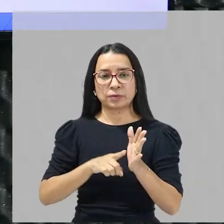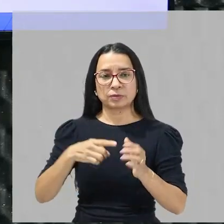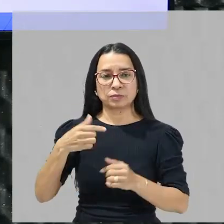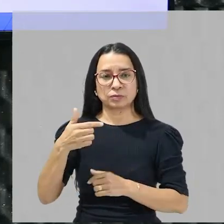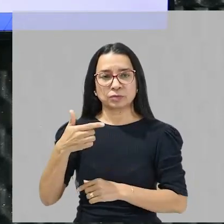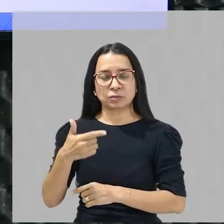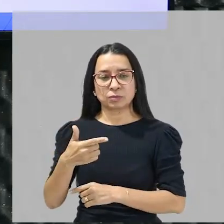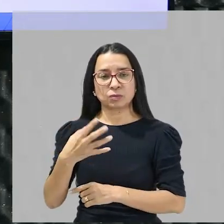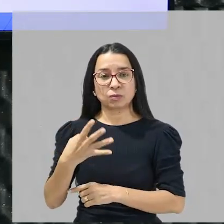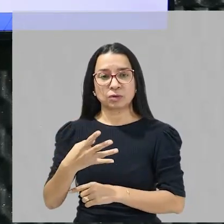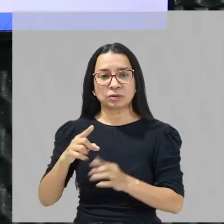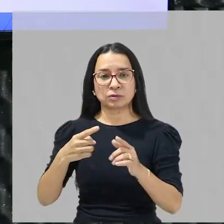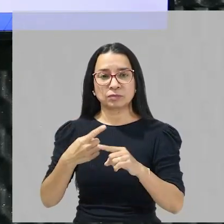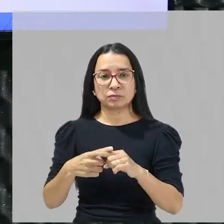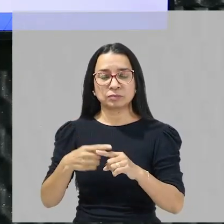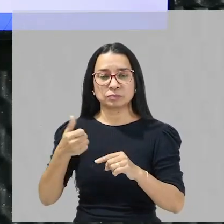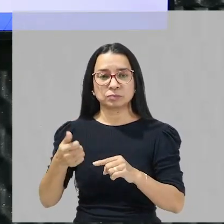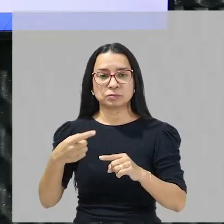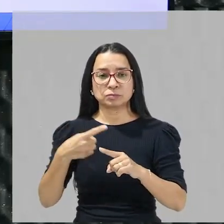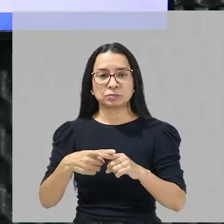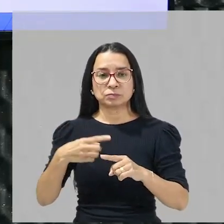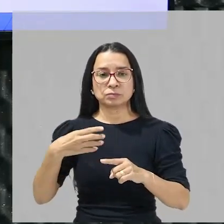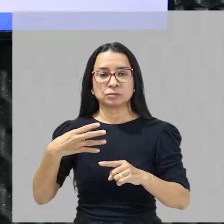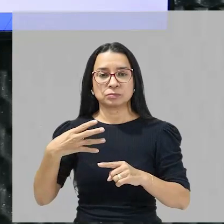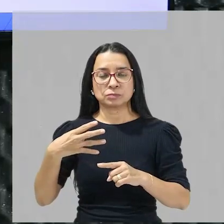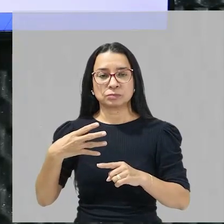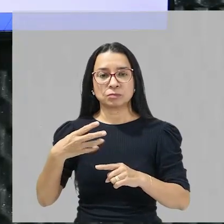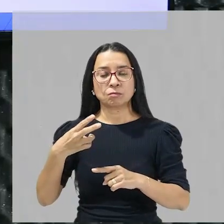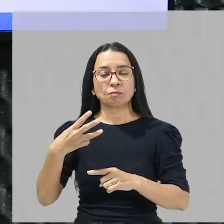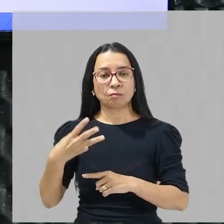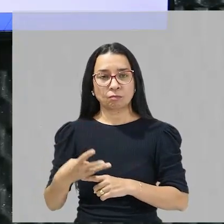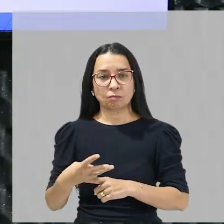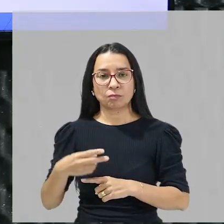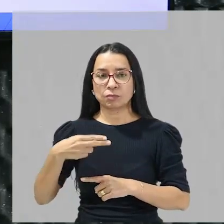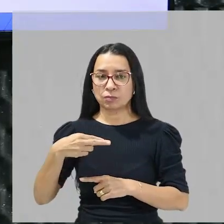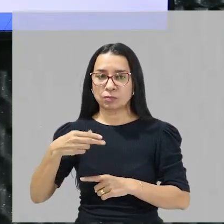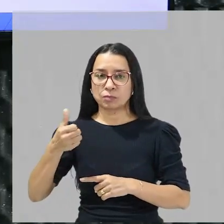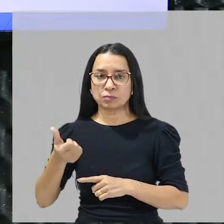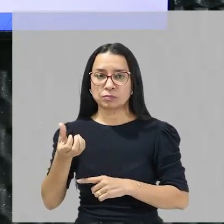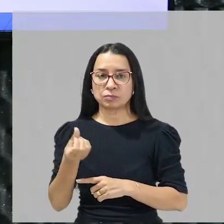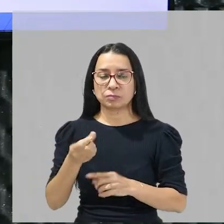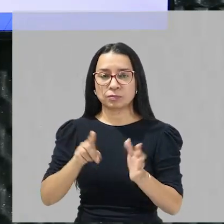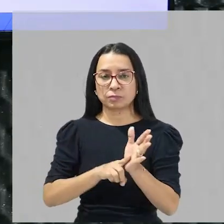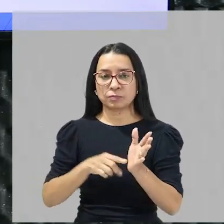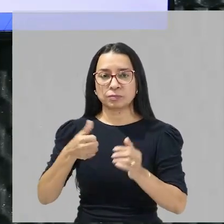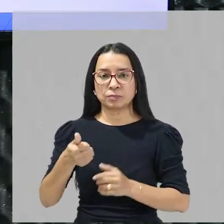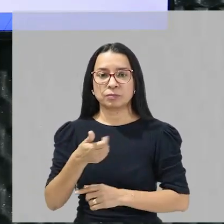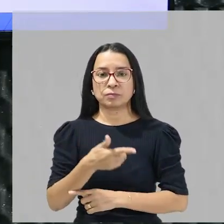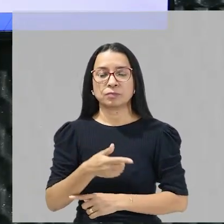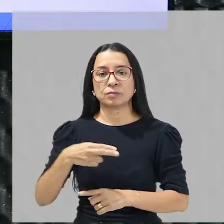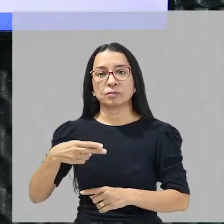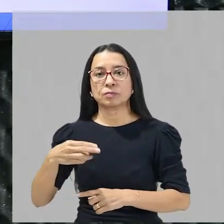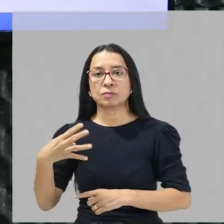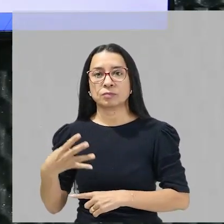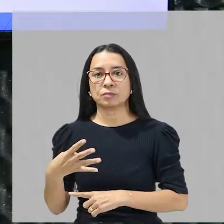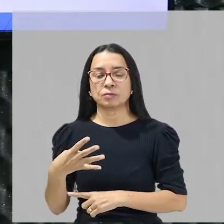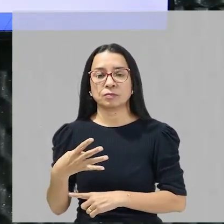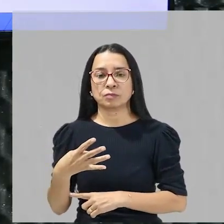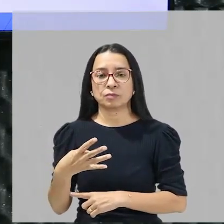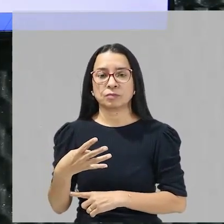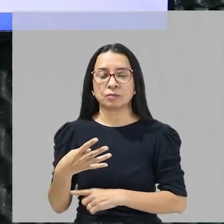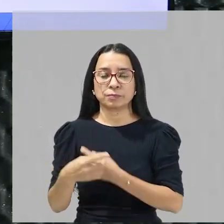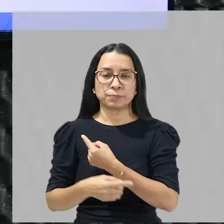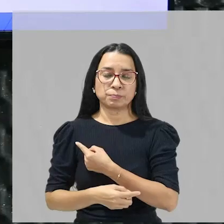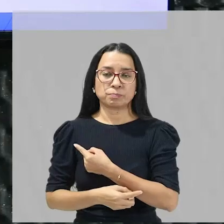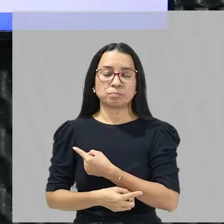1 vezes 3, e aqui, menos 4 ao quadrado dá 16, 4 vezes 1 vezes 3 dá 12,